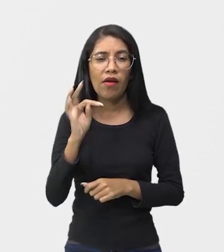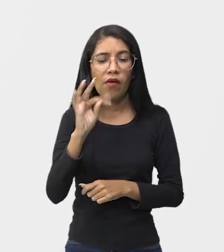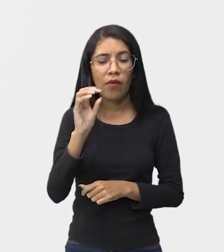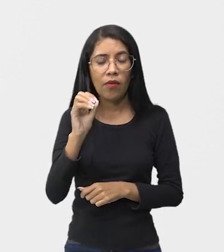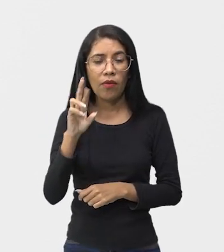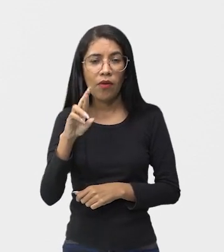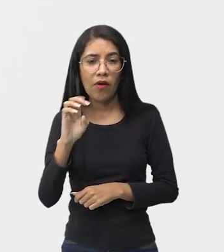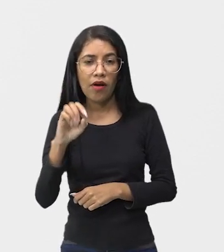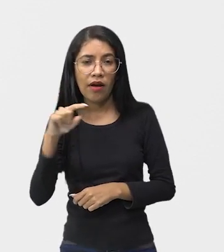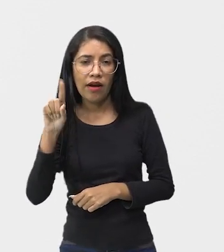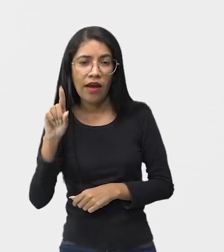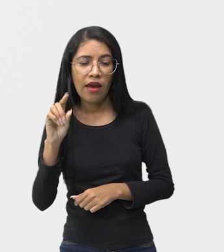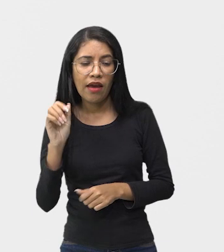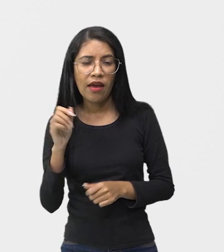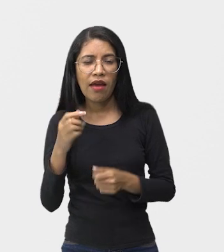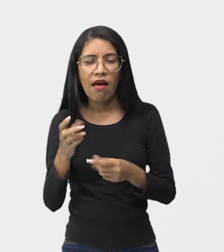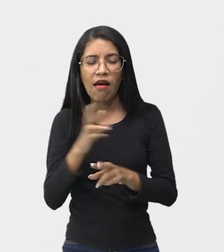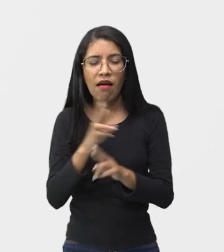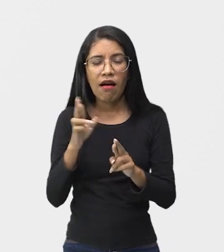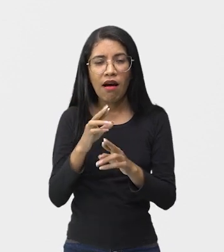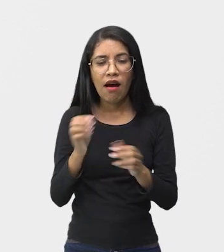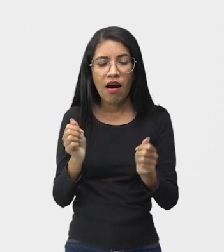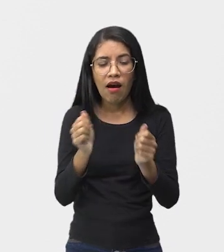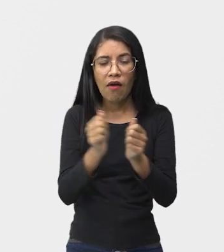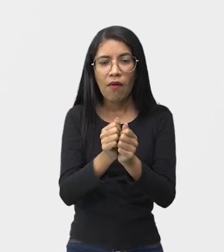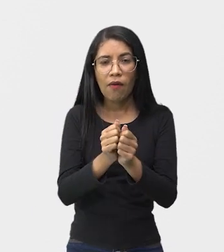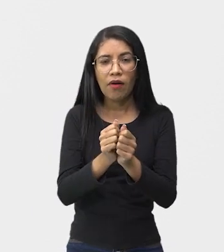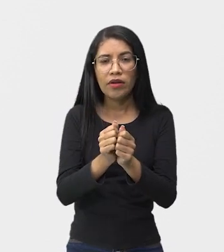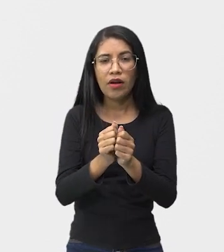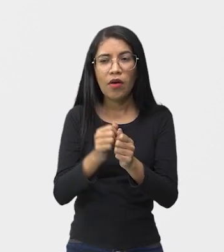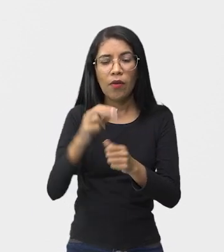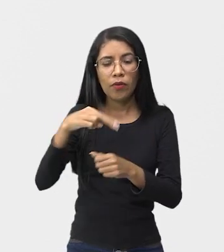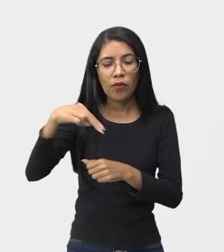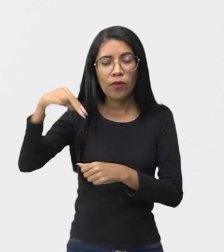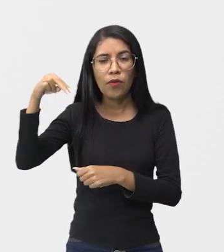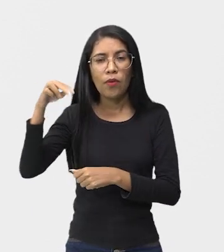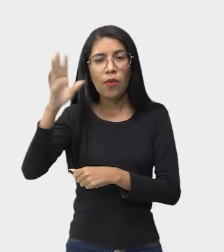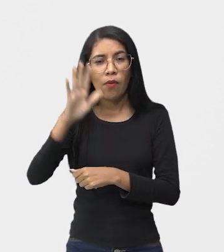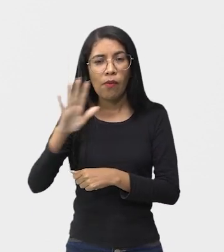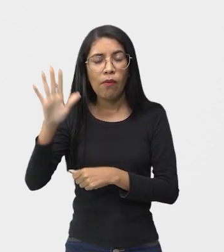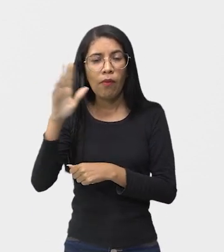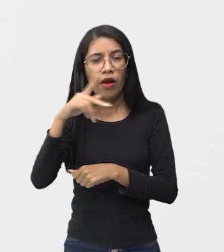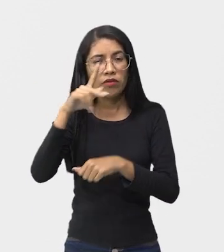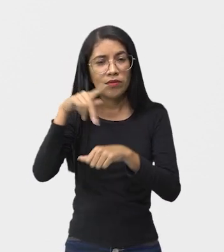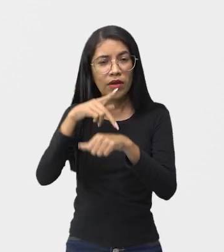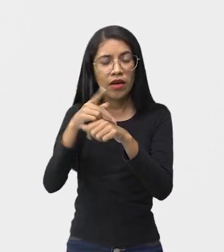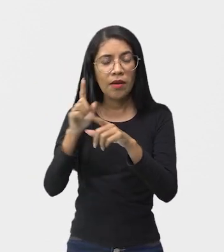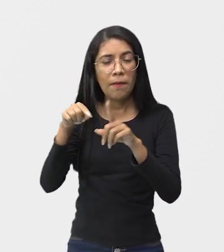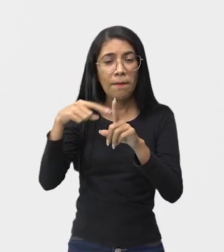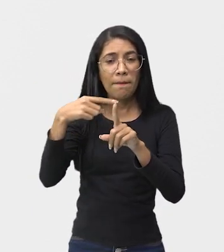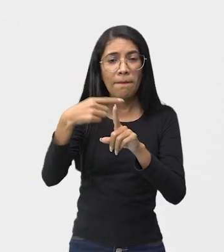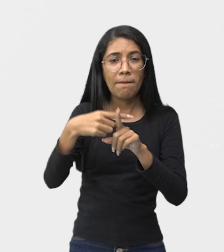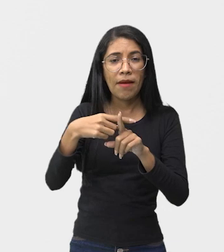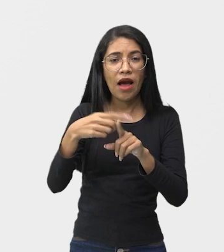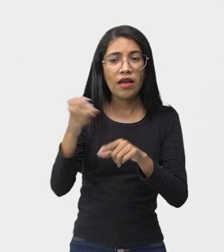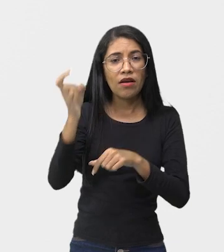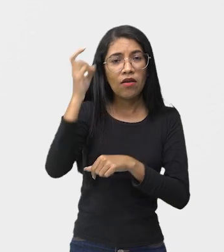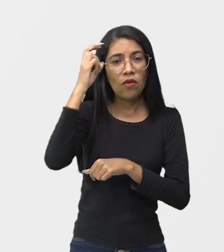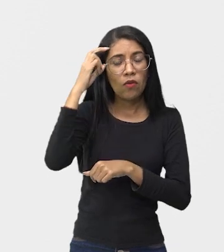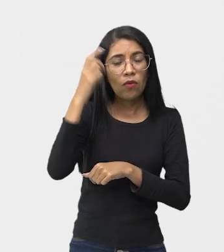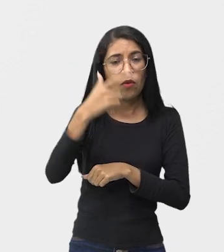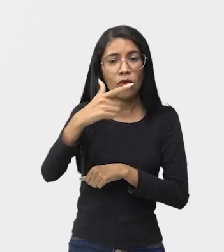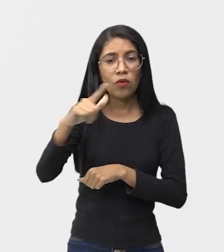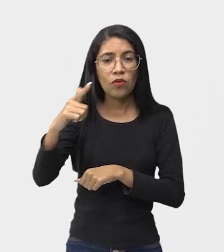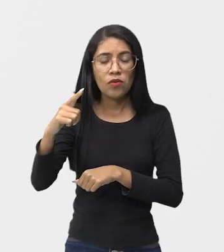está relacionado à união entre os índios da região do Nordeste do país, mais a cultura de outros